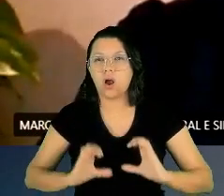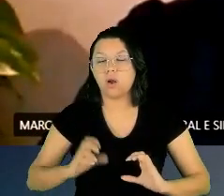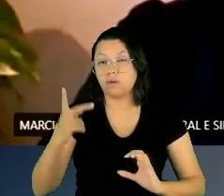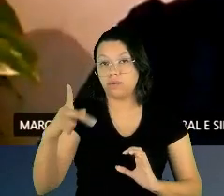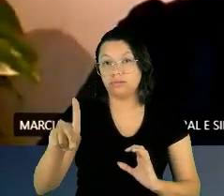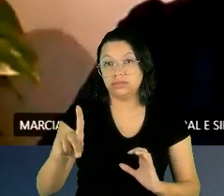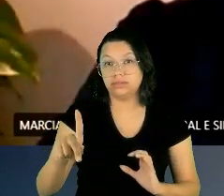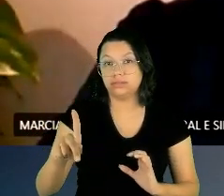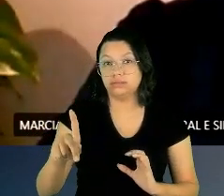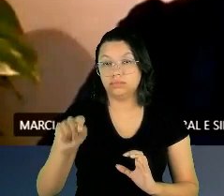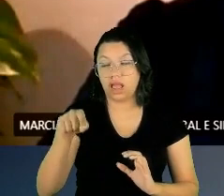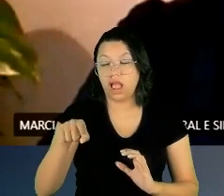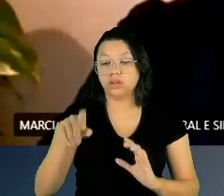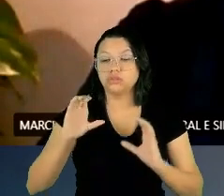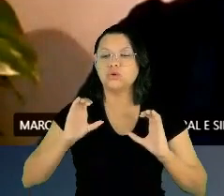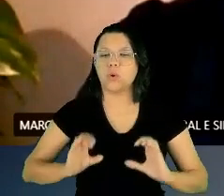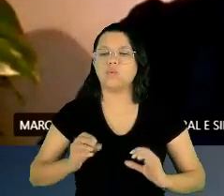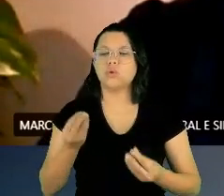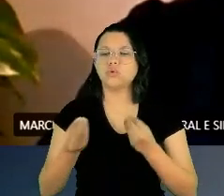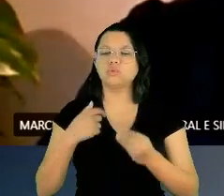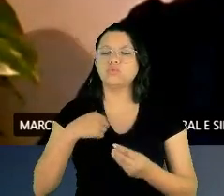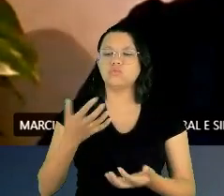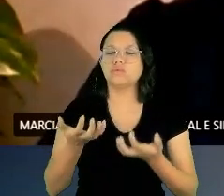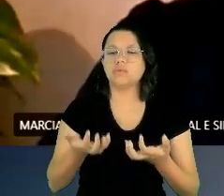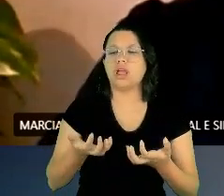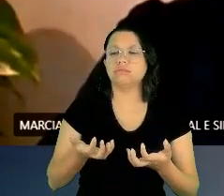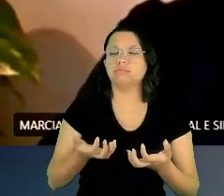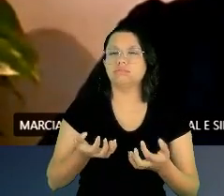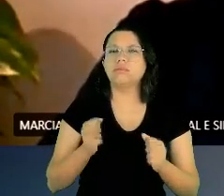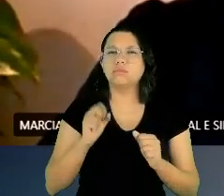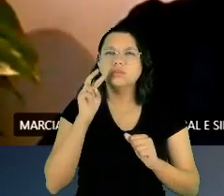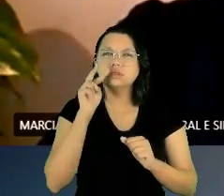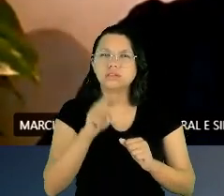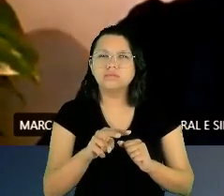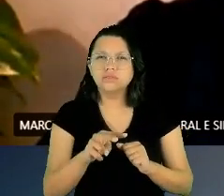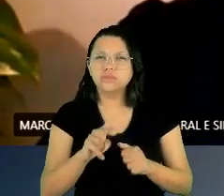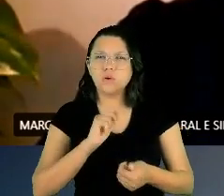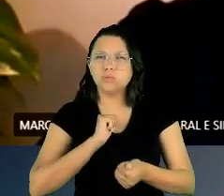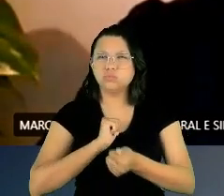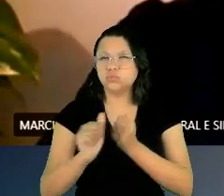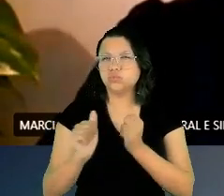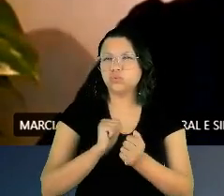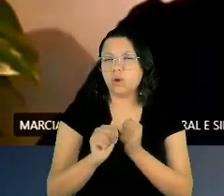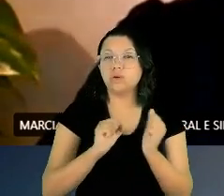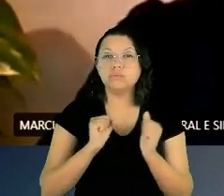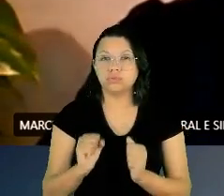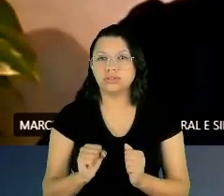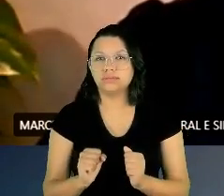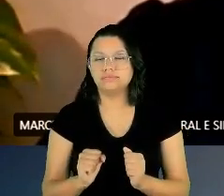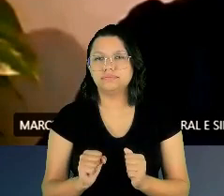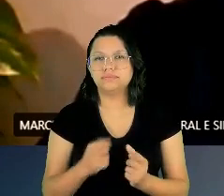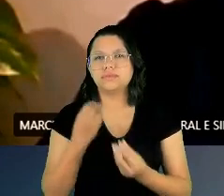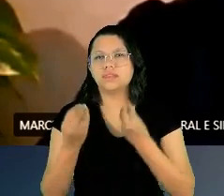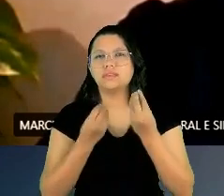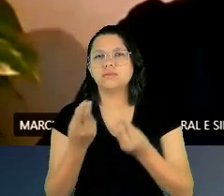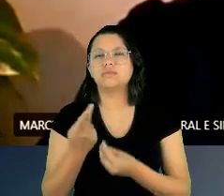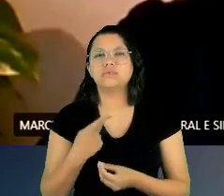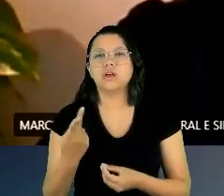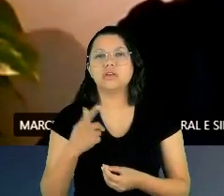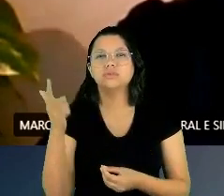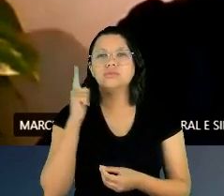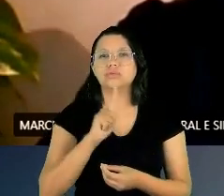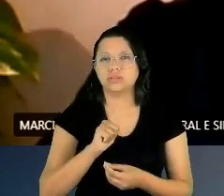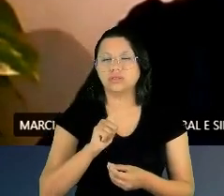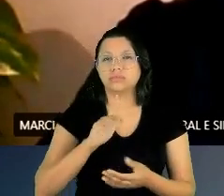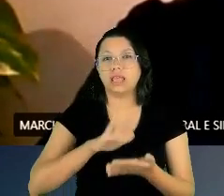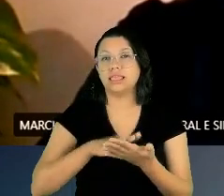para manipular o comportamento dele, para que ele se comporte do jeito que eu quero. Então, isso também pode ser visto como um jogo de poder. Então, como é que nós